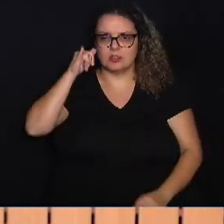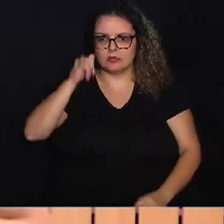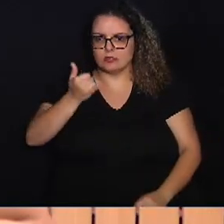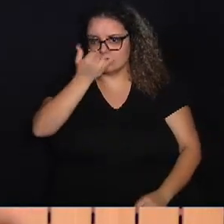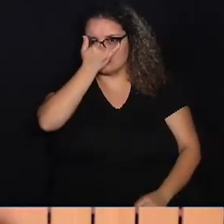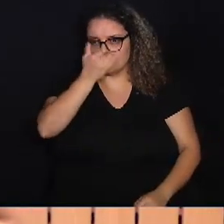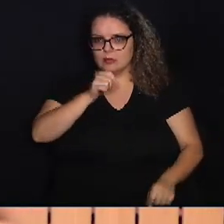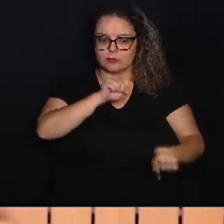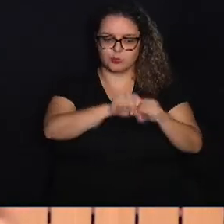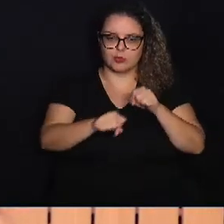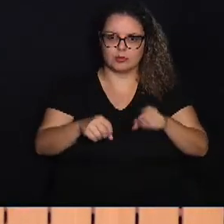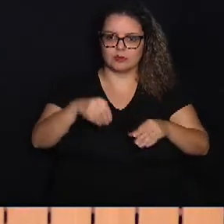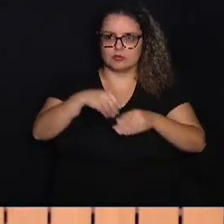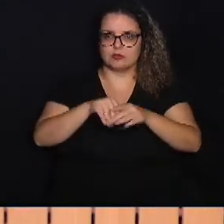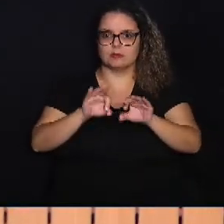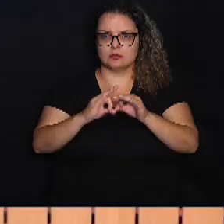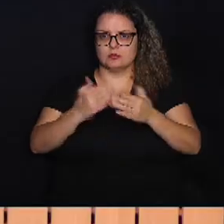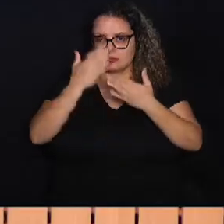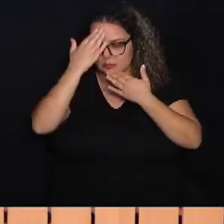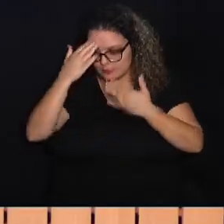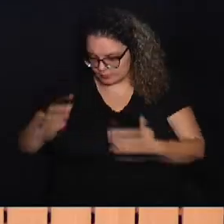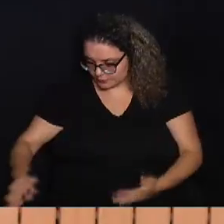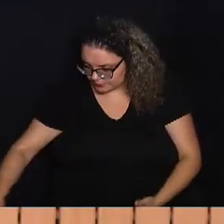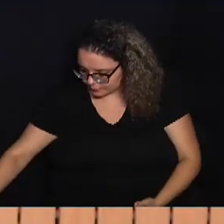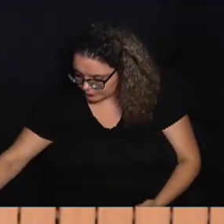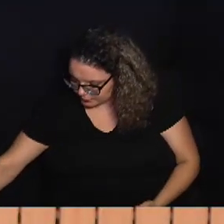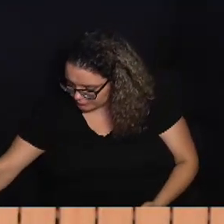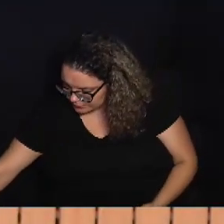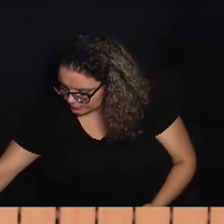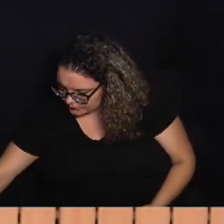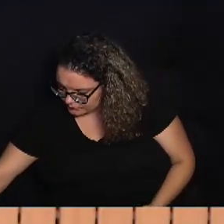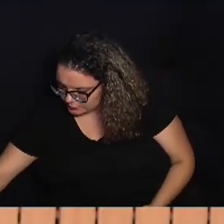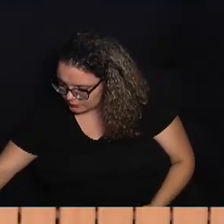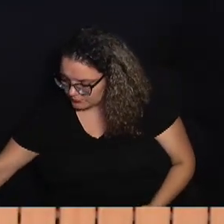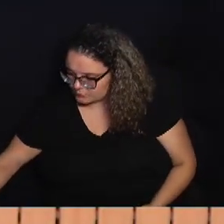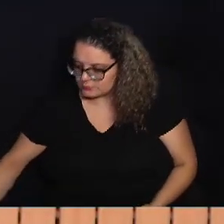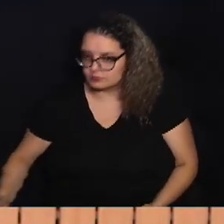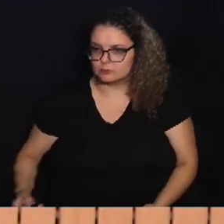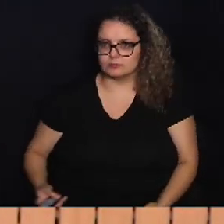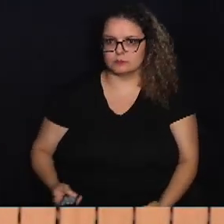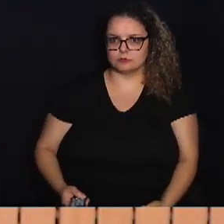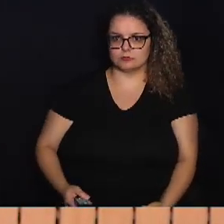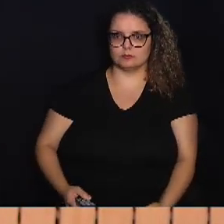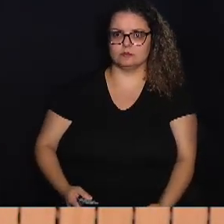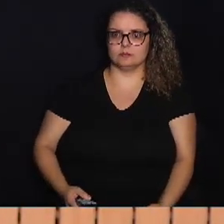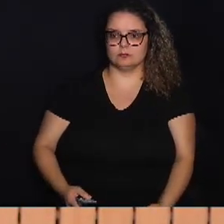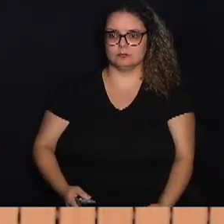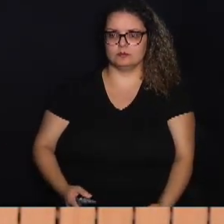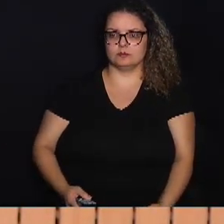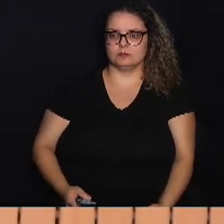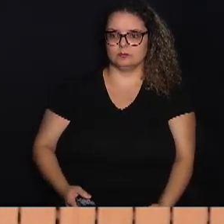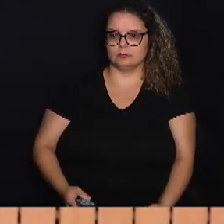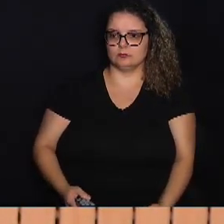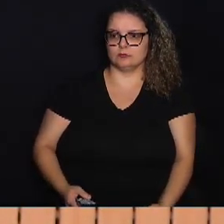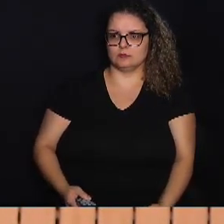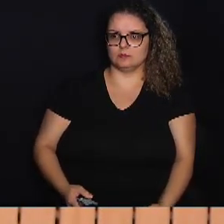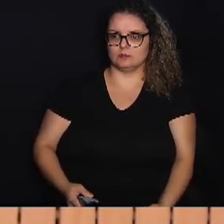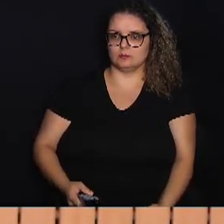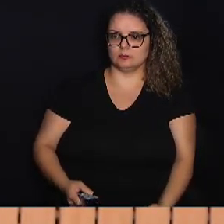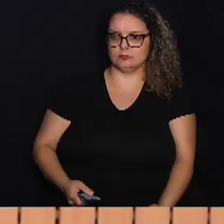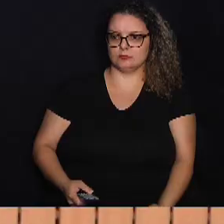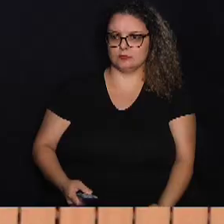dentro das das famílias muito obrigada vador carinos camelô a favor informar se mais Vereador